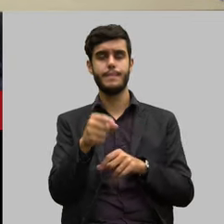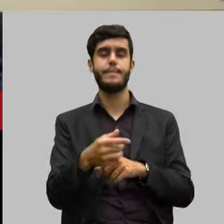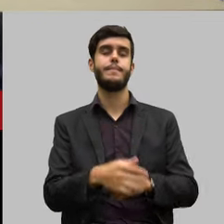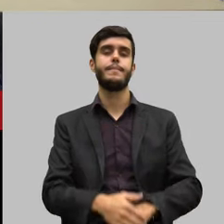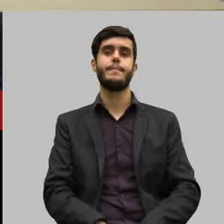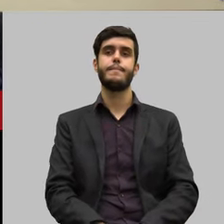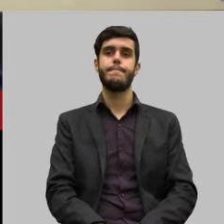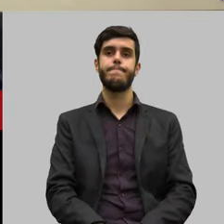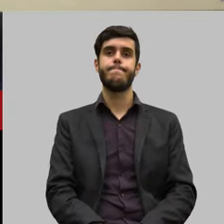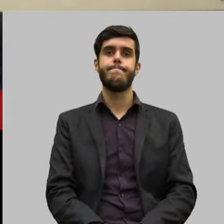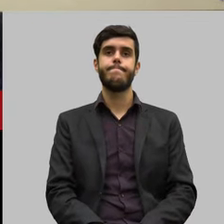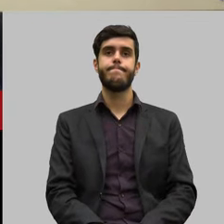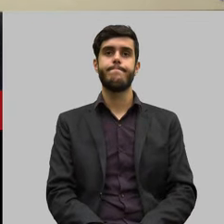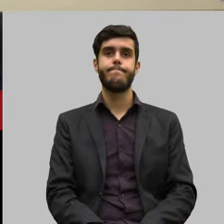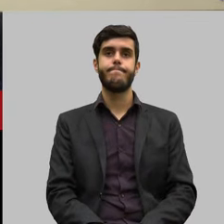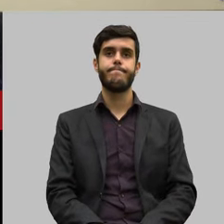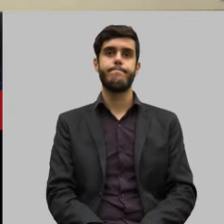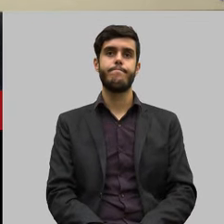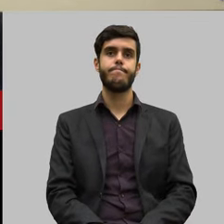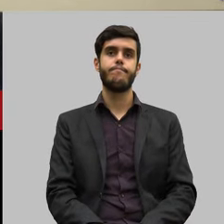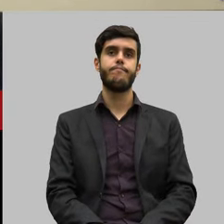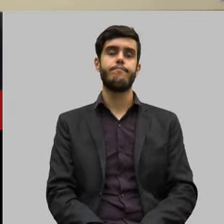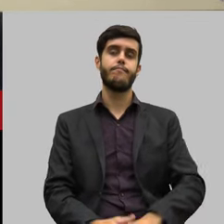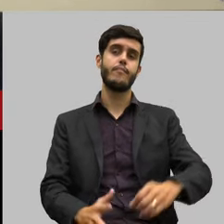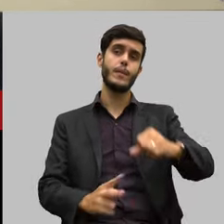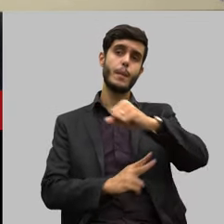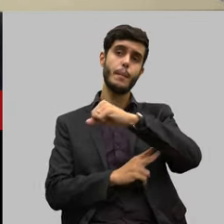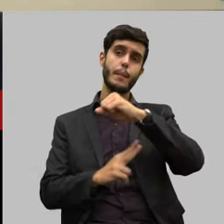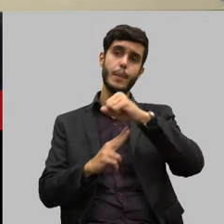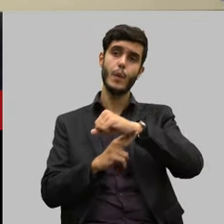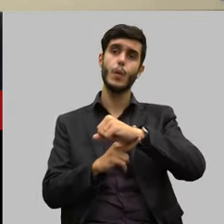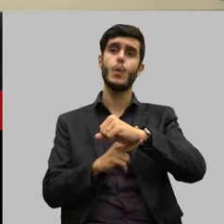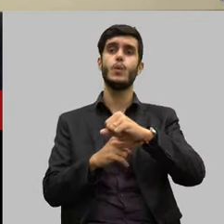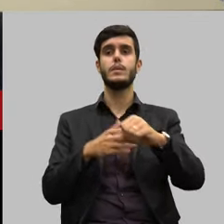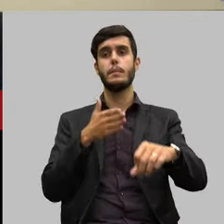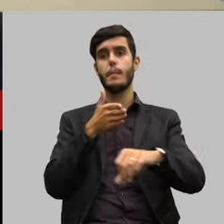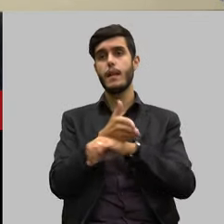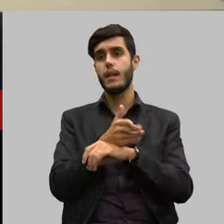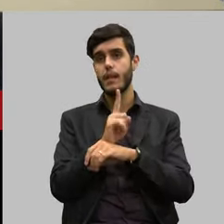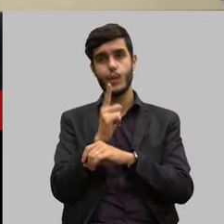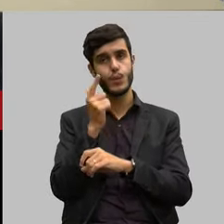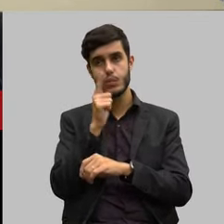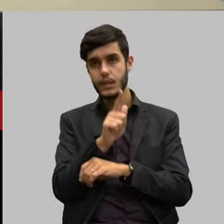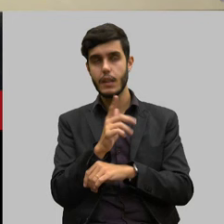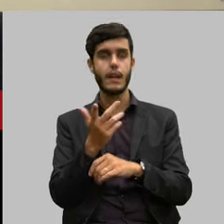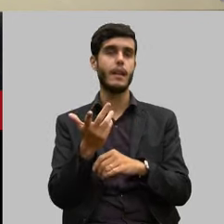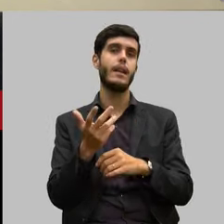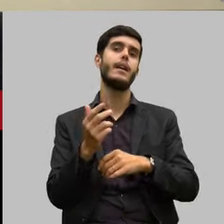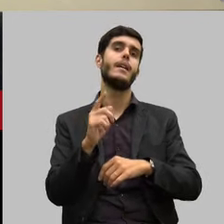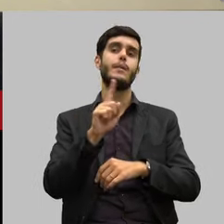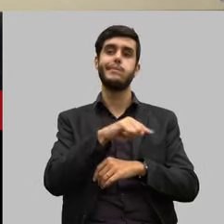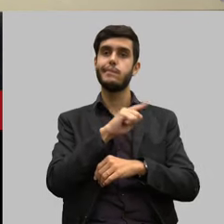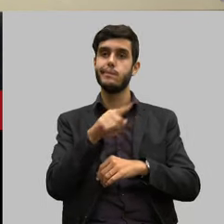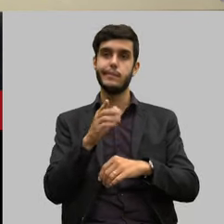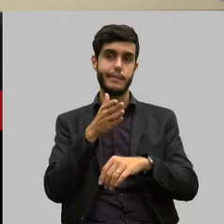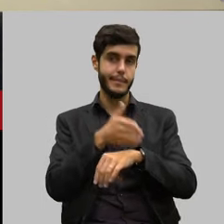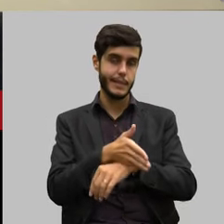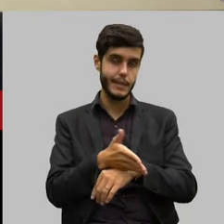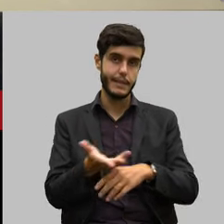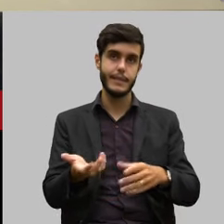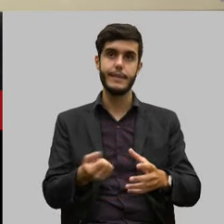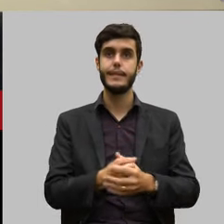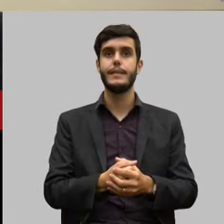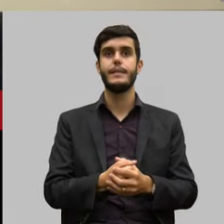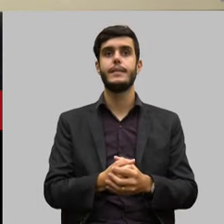eh obra Pontes que estavam interditadas como aí aga da Prata arcos que já foi executada